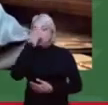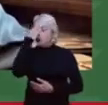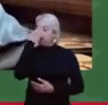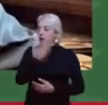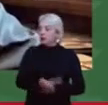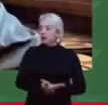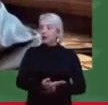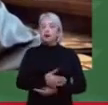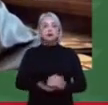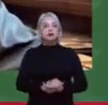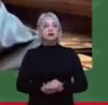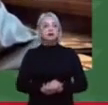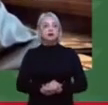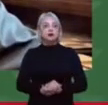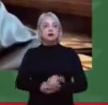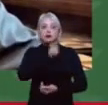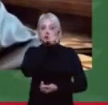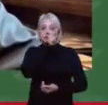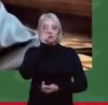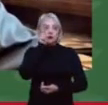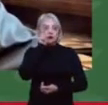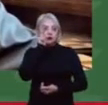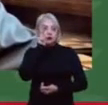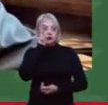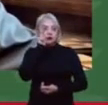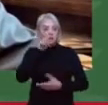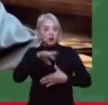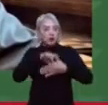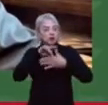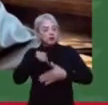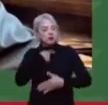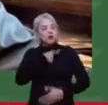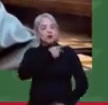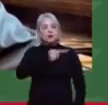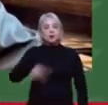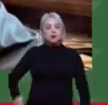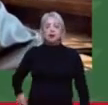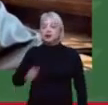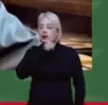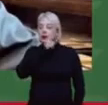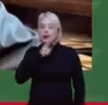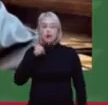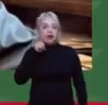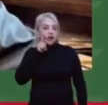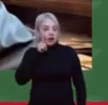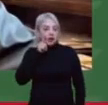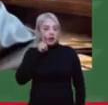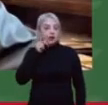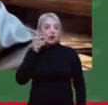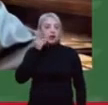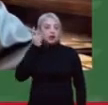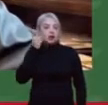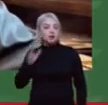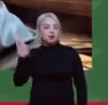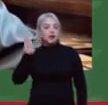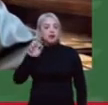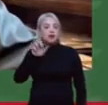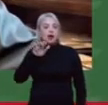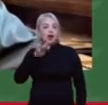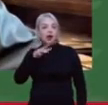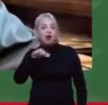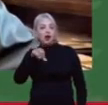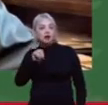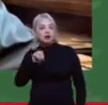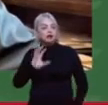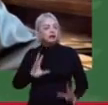Obrigado, Bongás, nosso líder, nossa presidenta Gleisi, deputado Arlindo Quinalha, todos